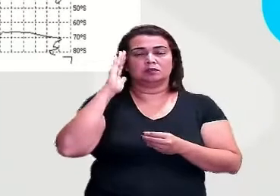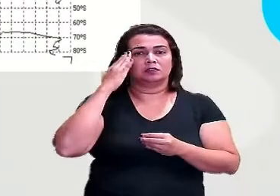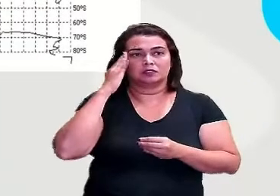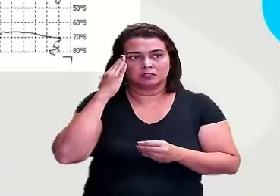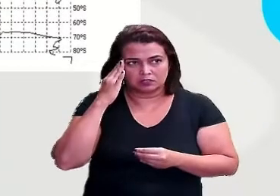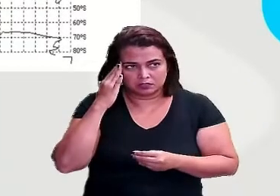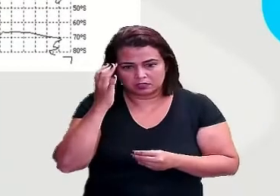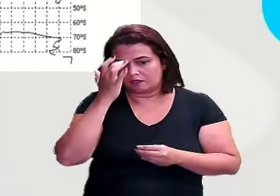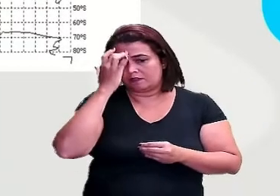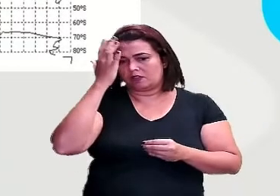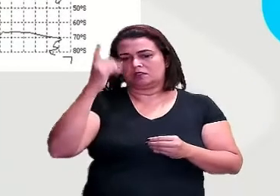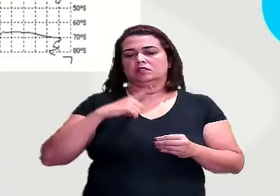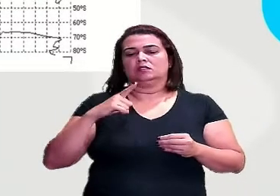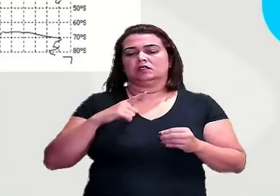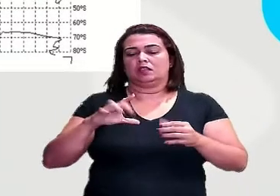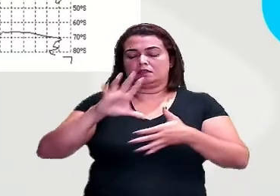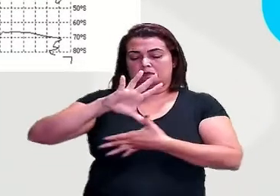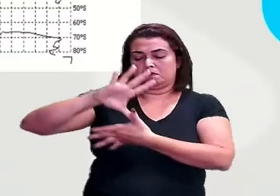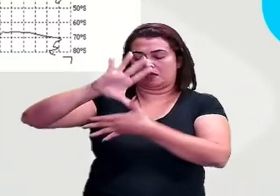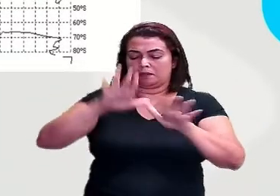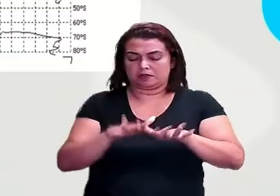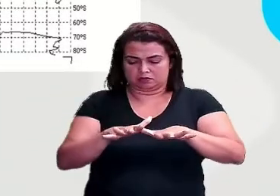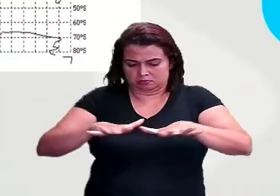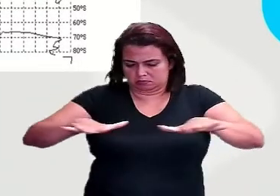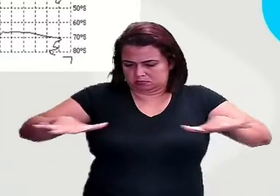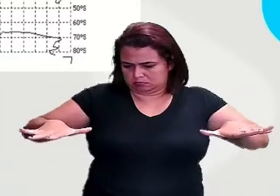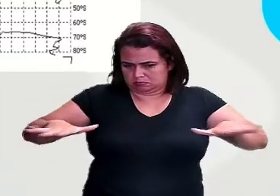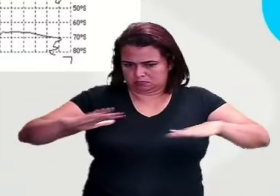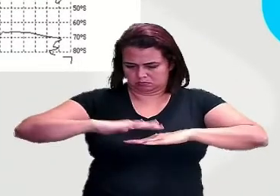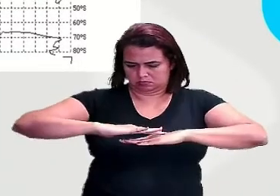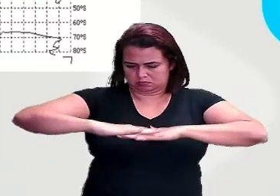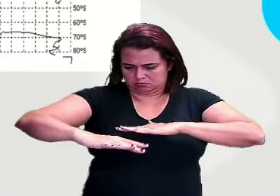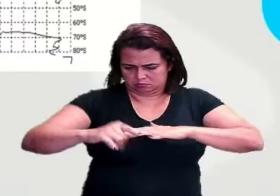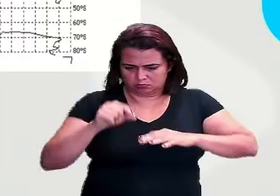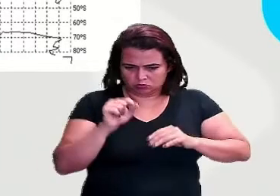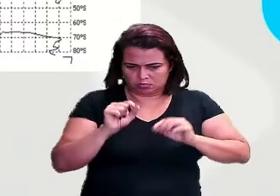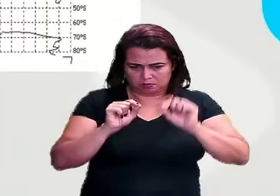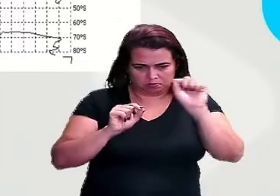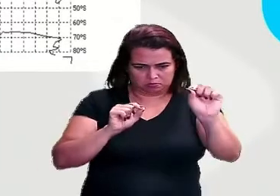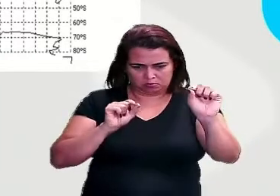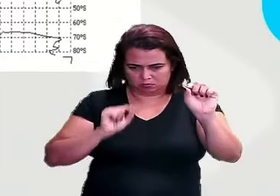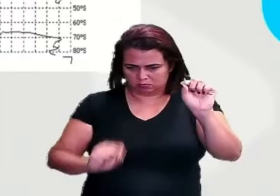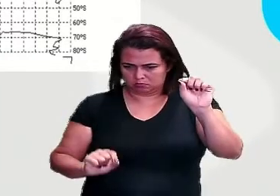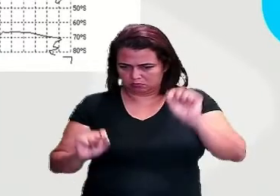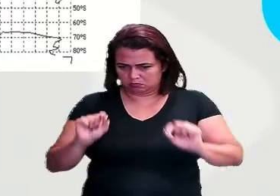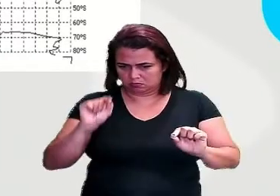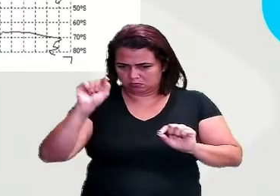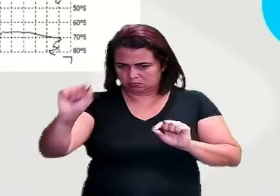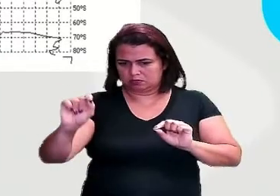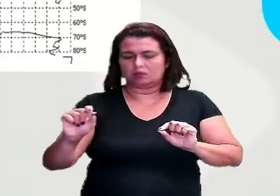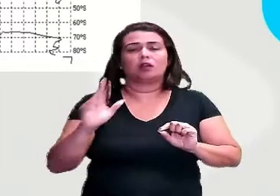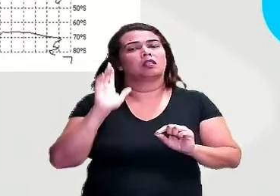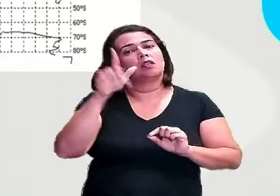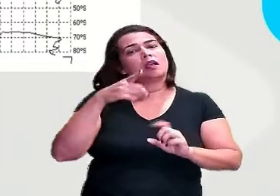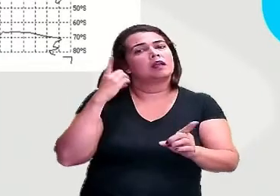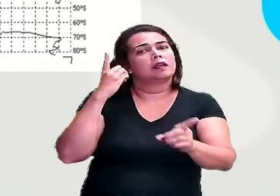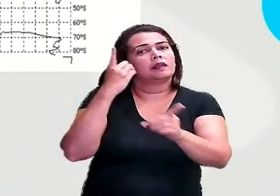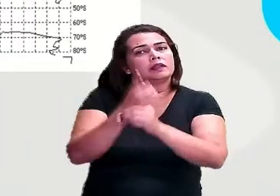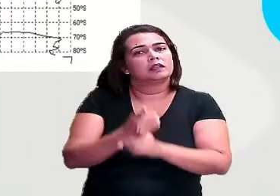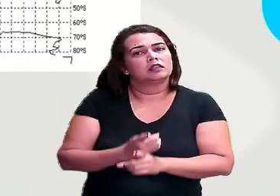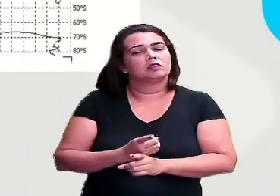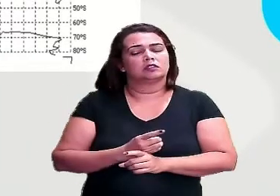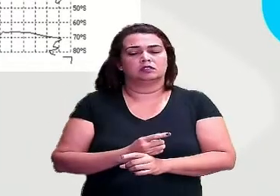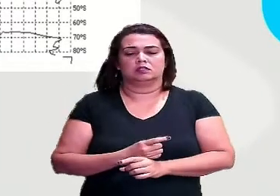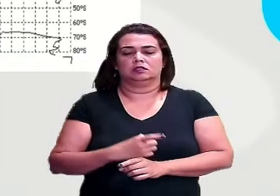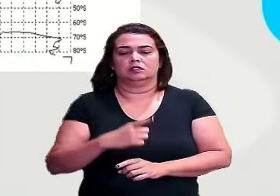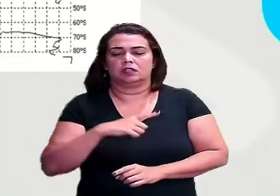mais fácil, nós temos aqui um mapa onde nós temos alguns pontos marcados com as coordenadas geográficas, certo? Então